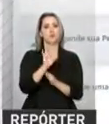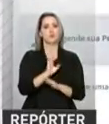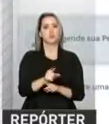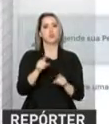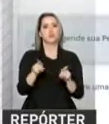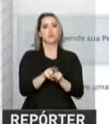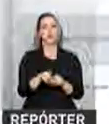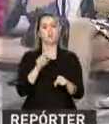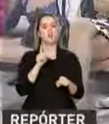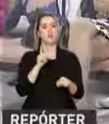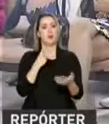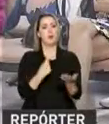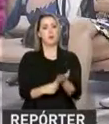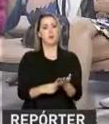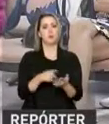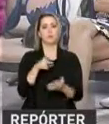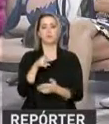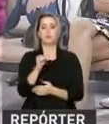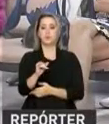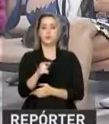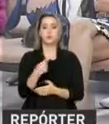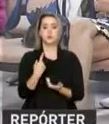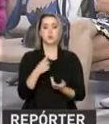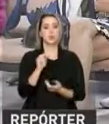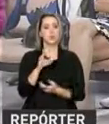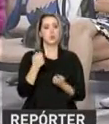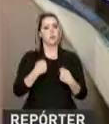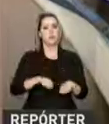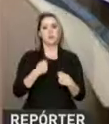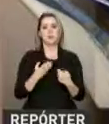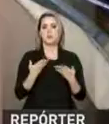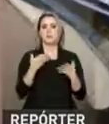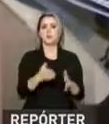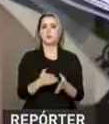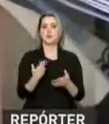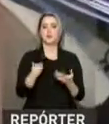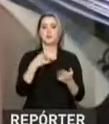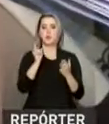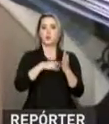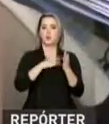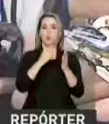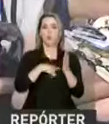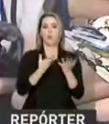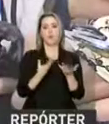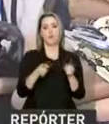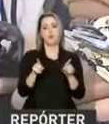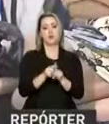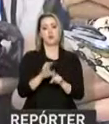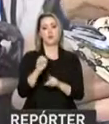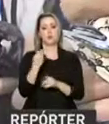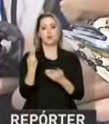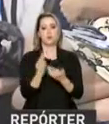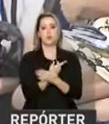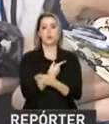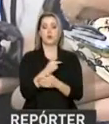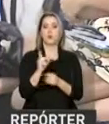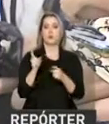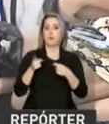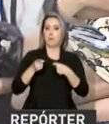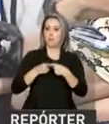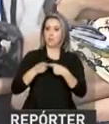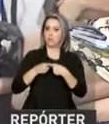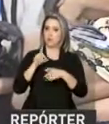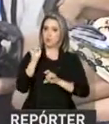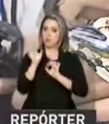agendar perícia médica. Só vai ser preciso ir à agência na hora de levar os documentos para a digitalização ou realizar perícia médica em